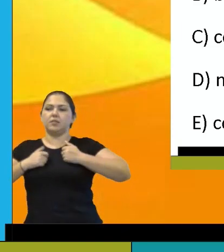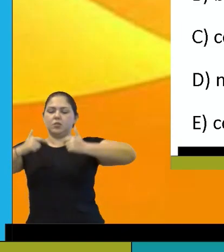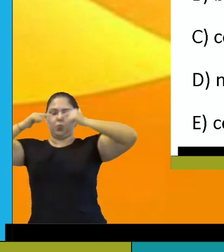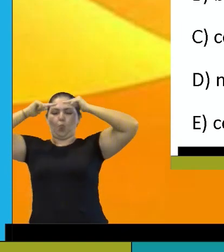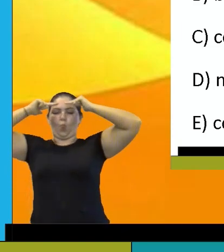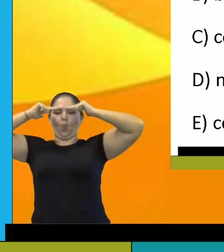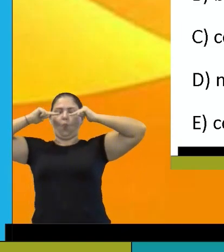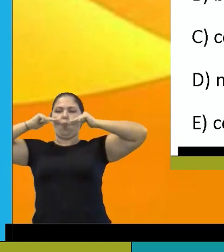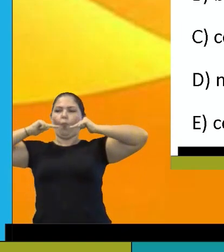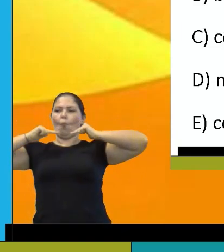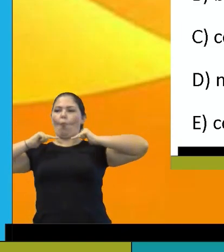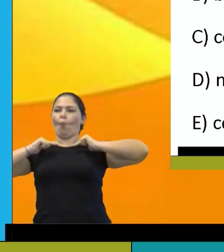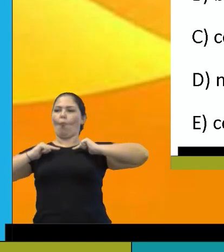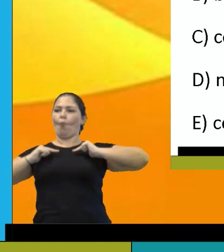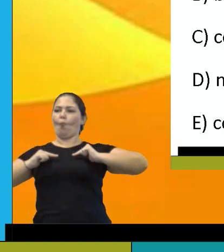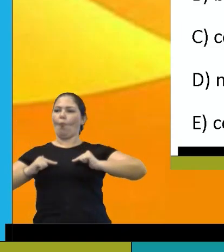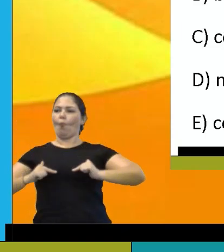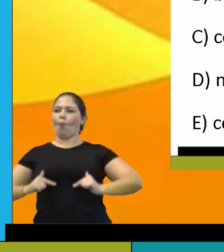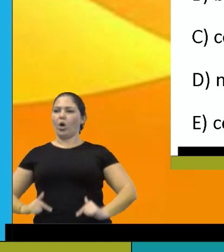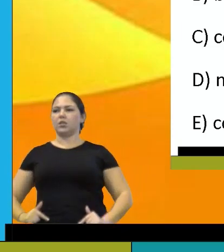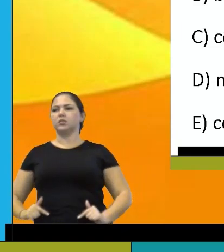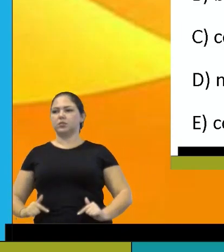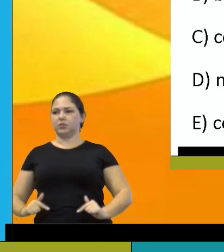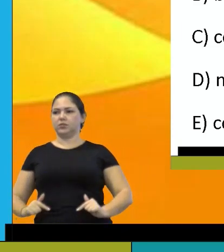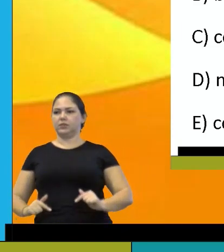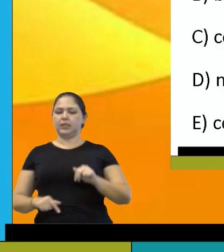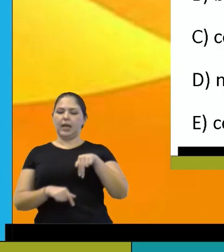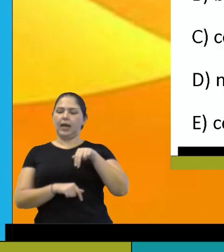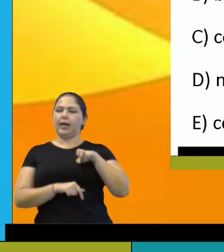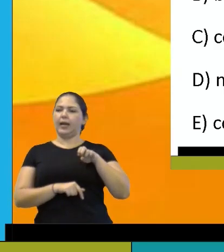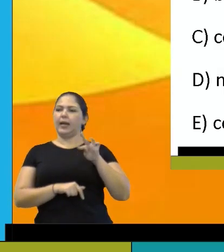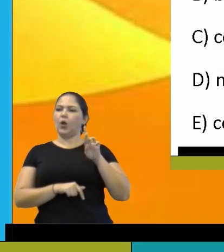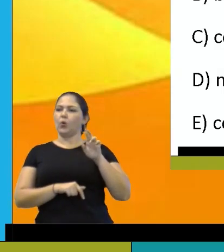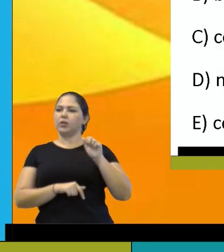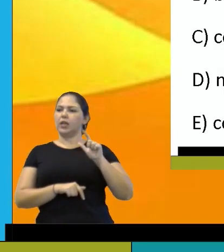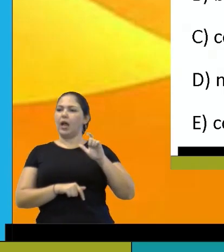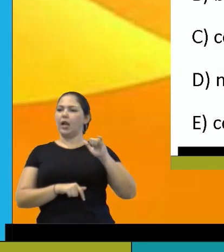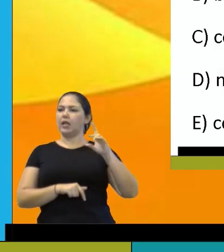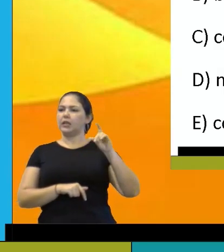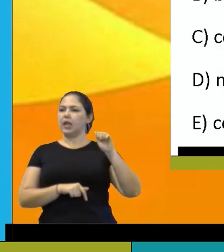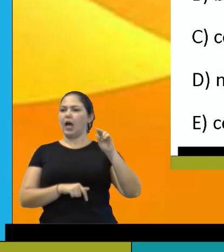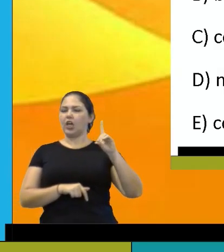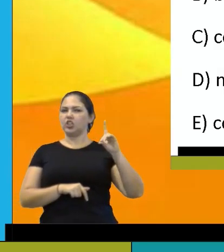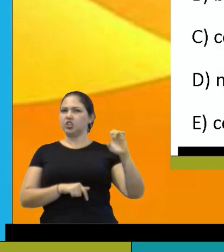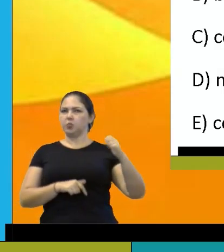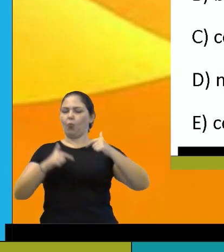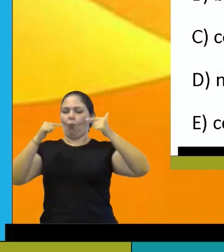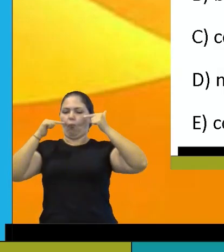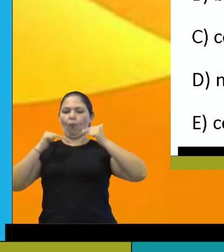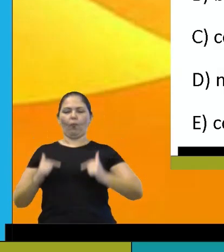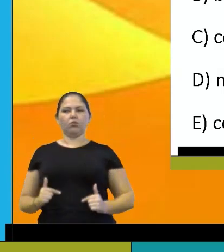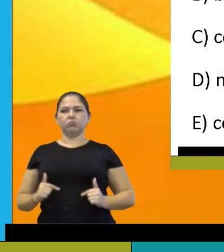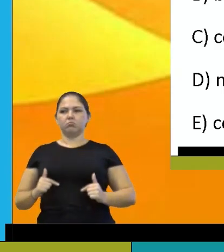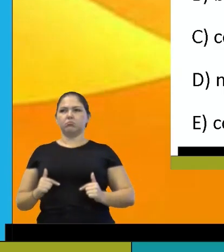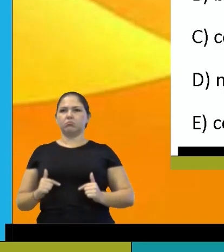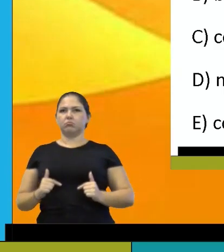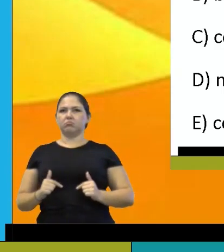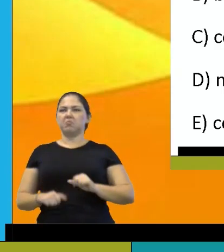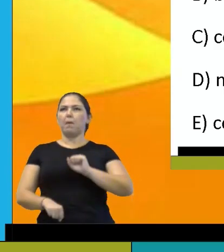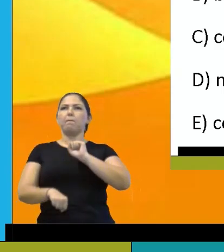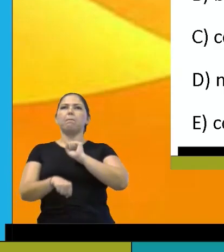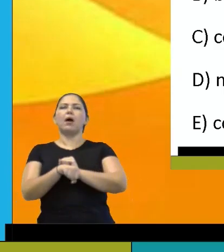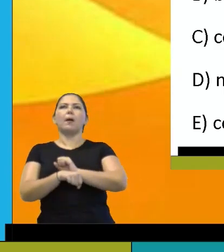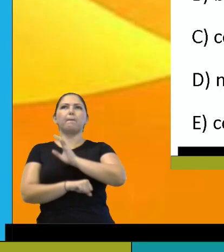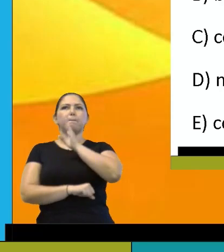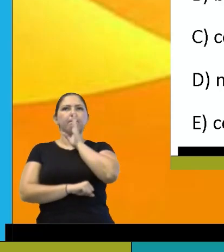Neutralidade? Que história é essa, rapaz? Que neutralidade? Parte para cima e pune. Não tinha negócio